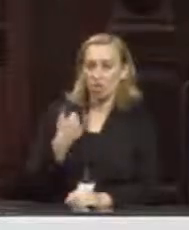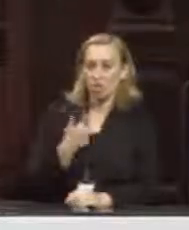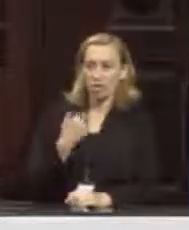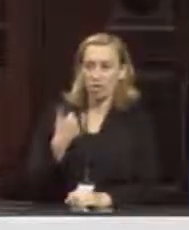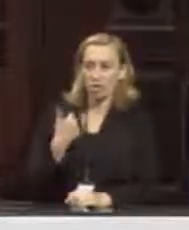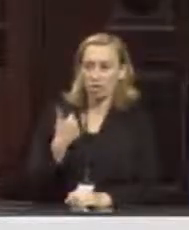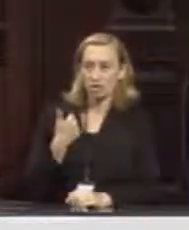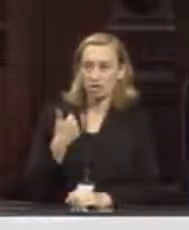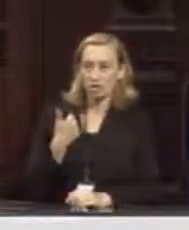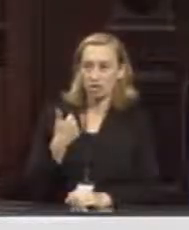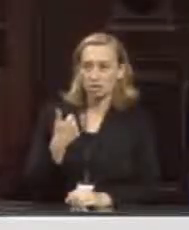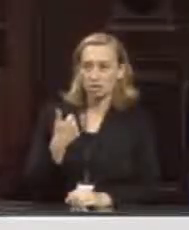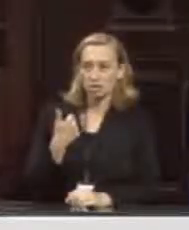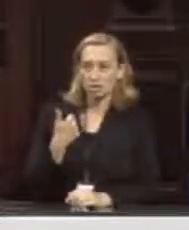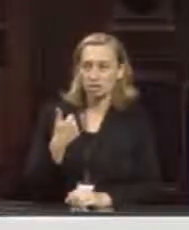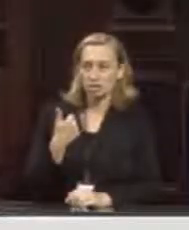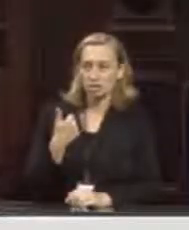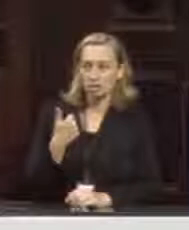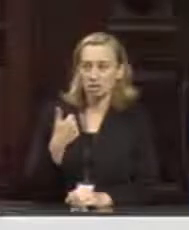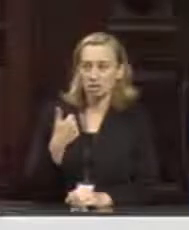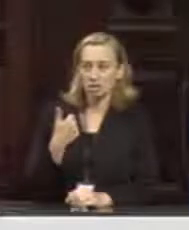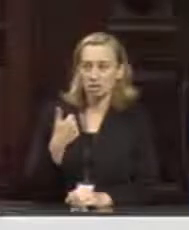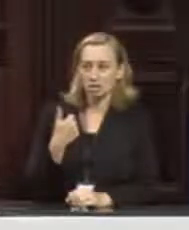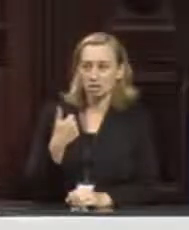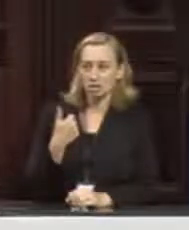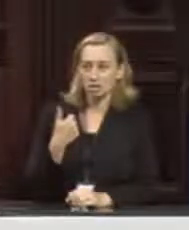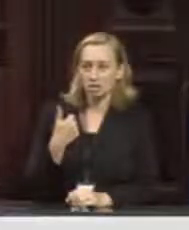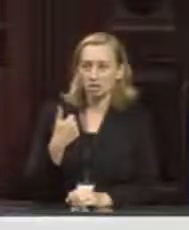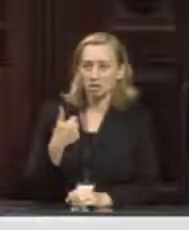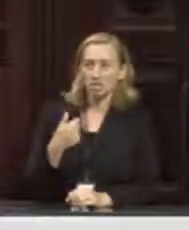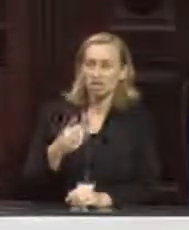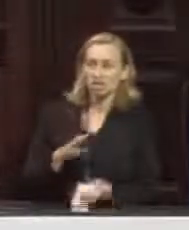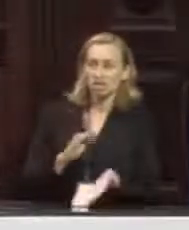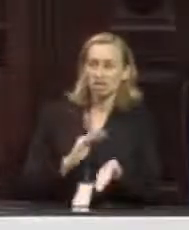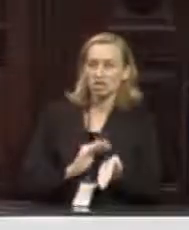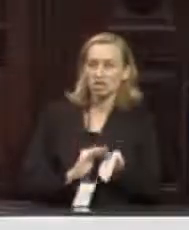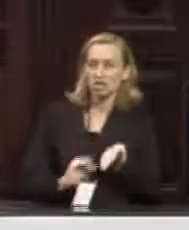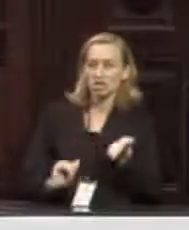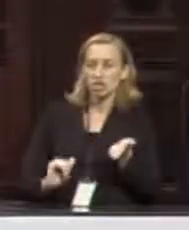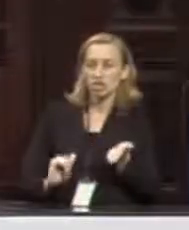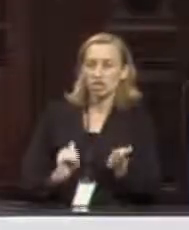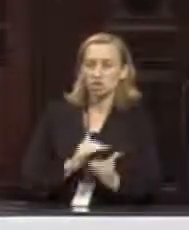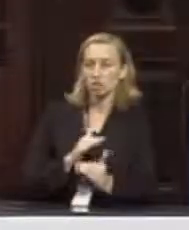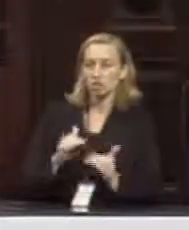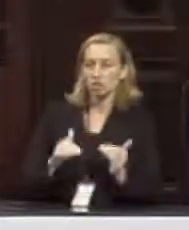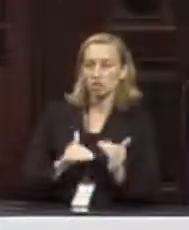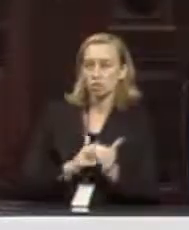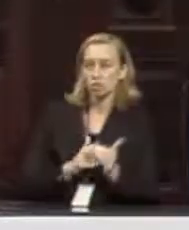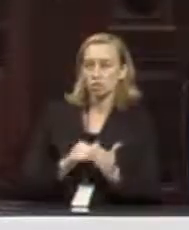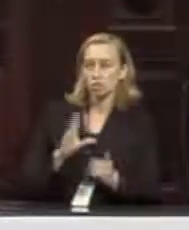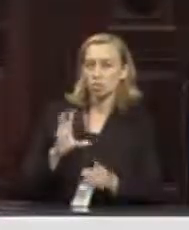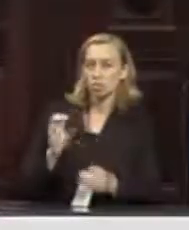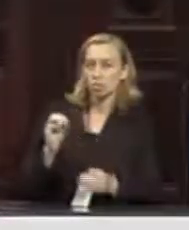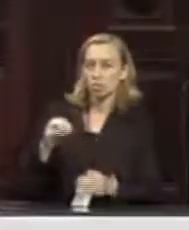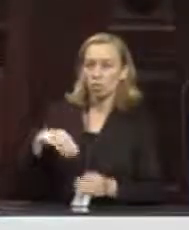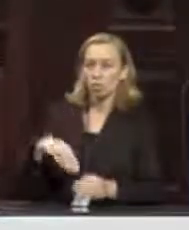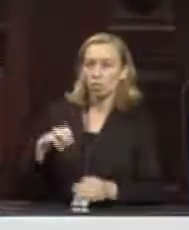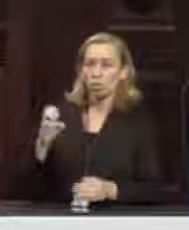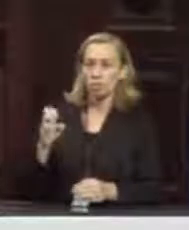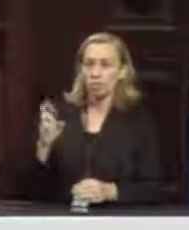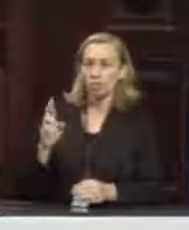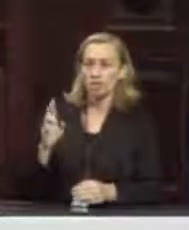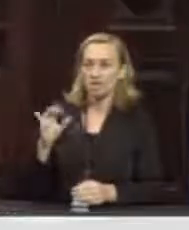todo o potencial que possui as nossas instituições universitárias, que têm dedicação em todos